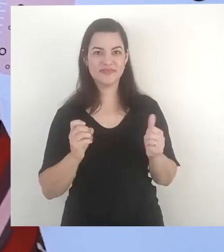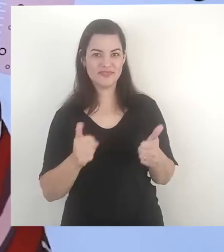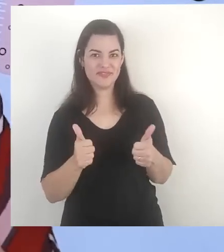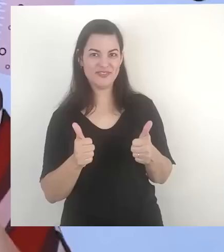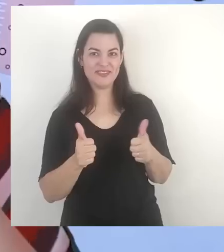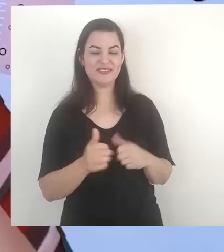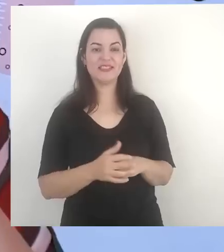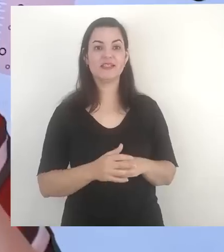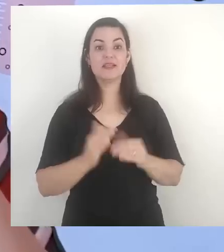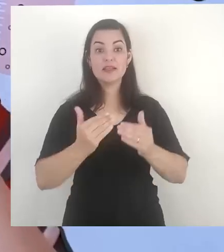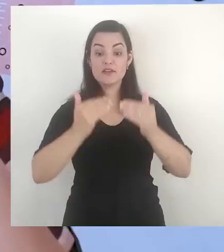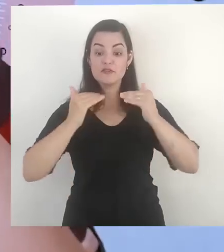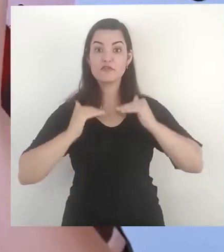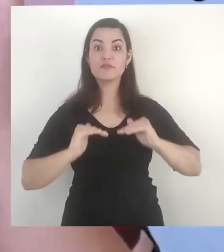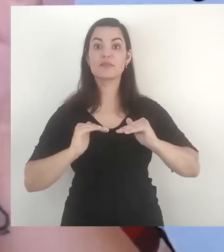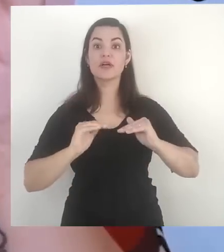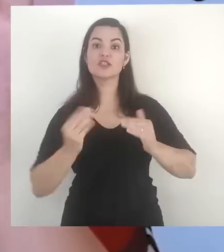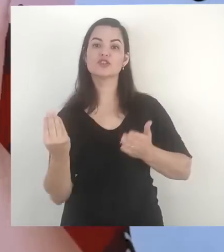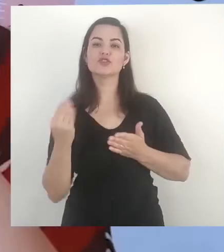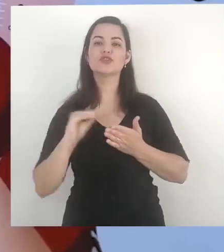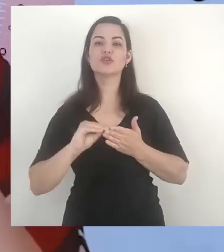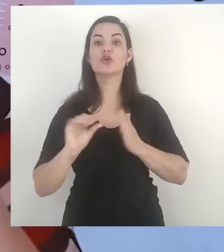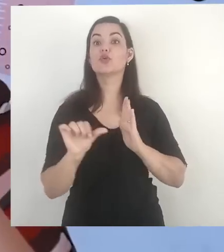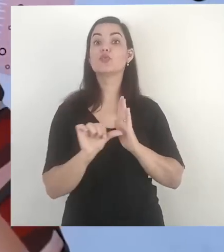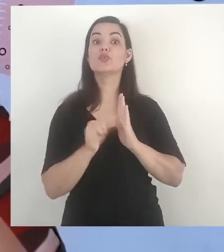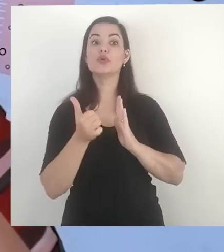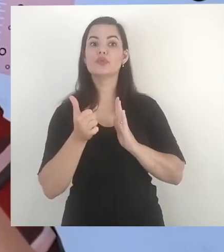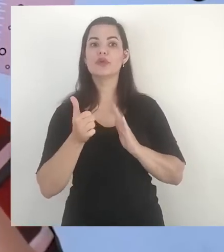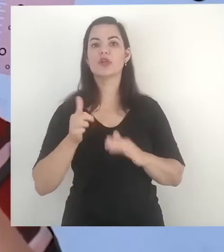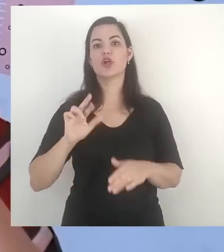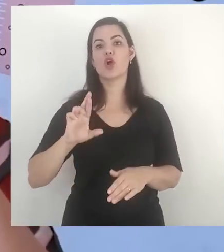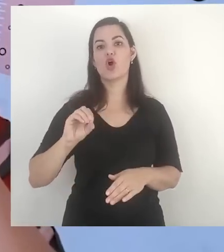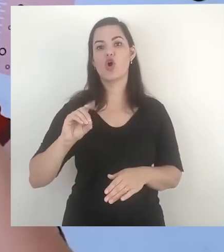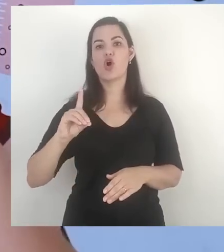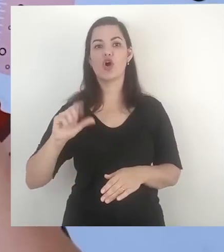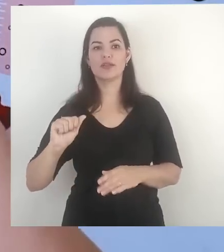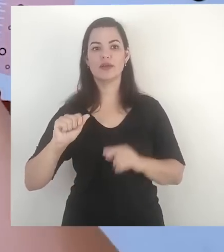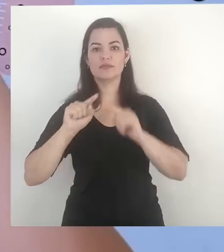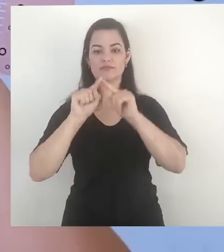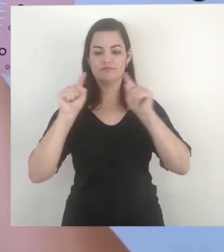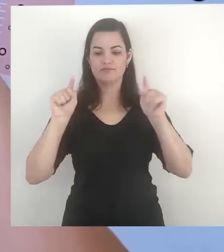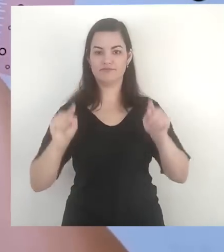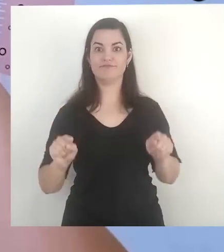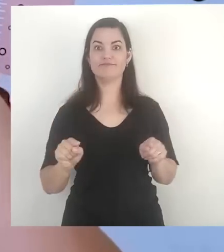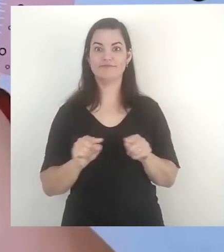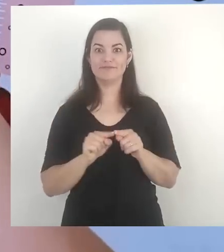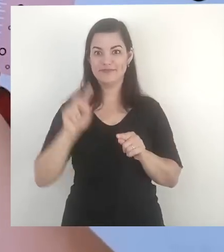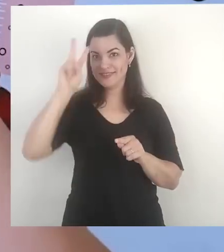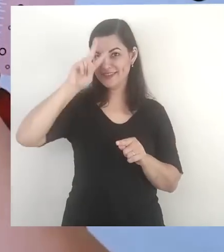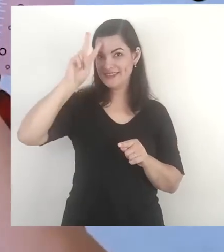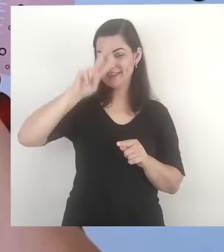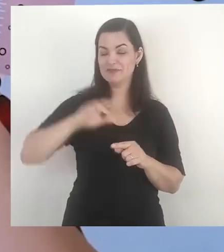certo? Então aqui embaixo o Léo colocou primeira roda, que era uma roda quadrada.